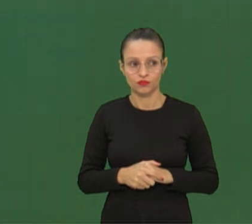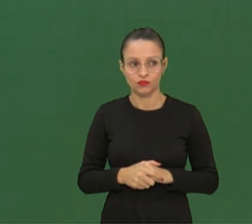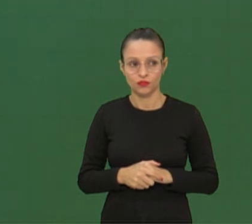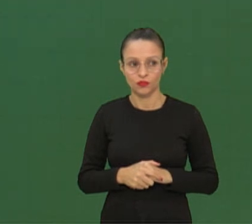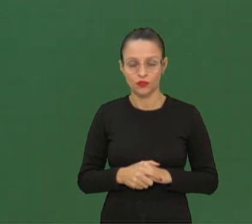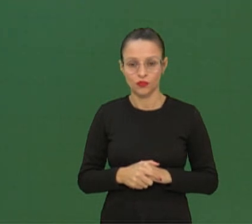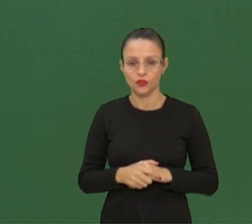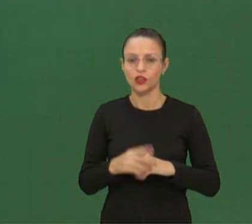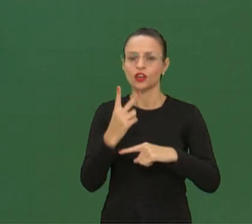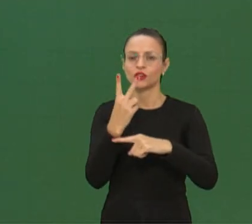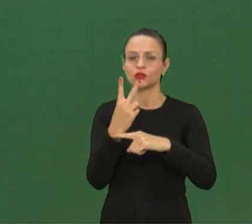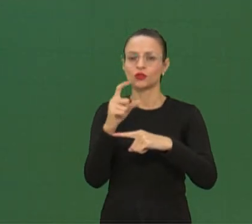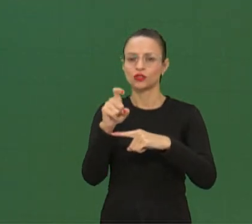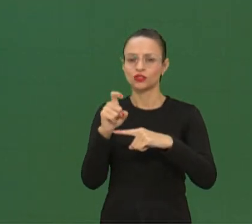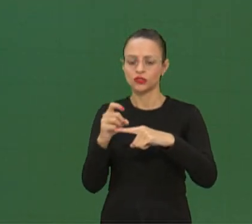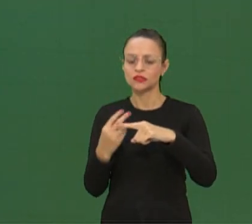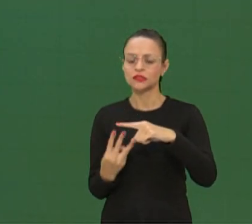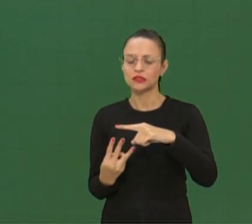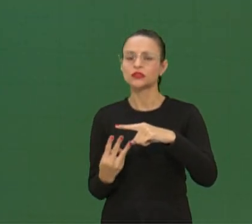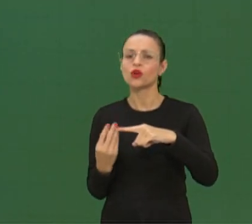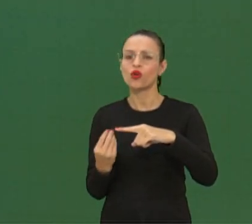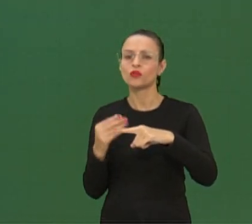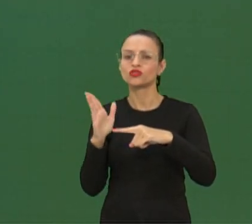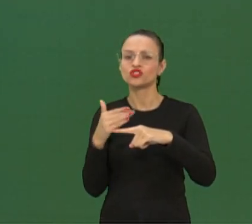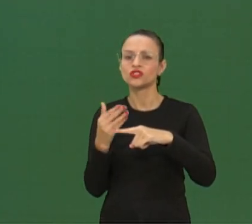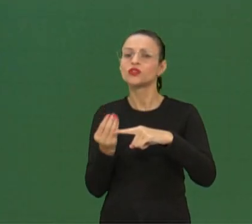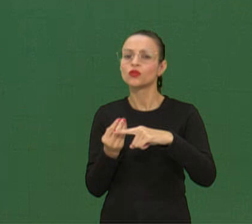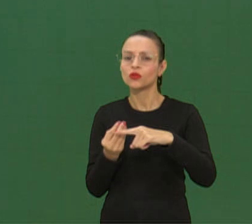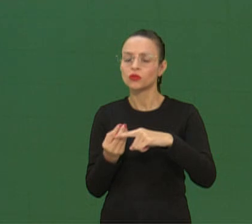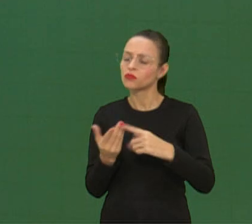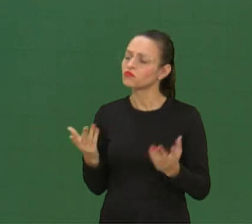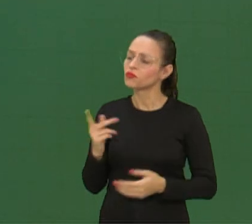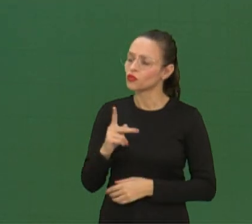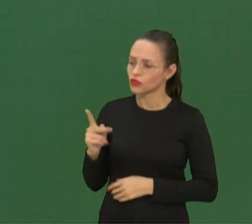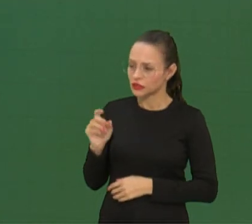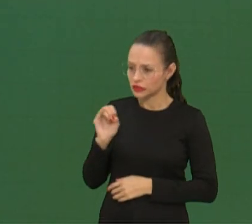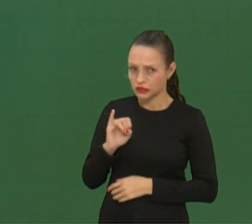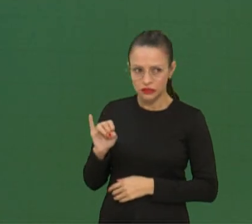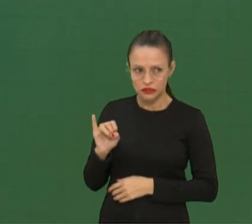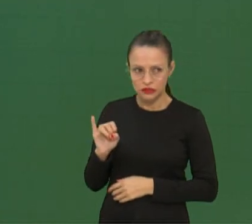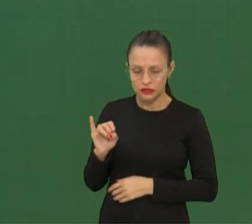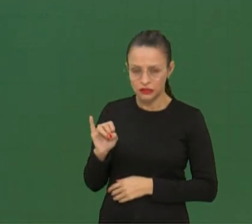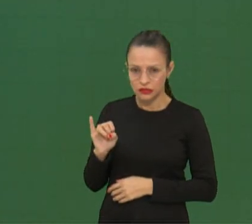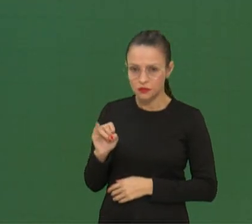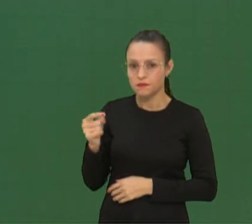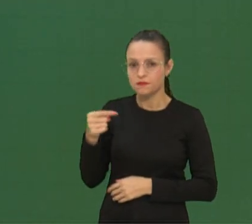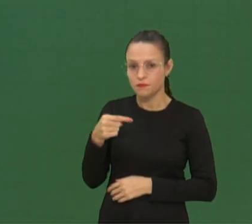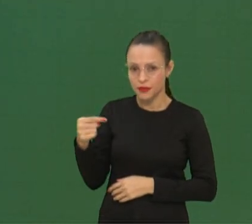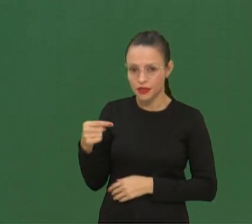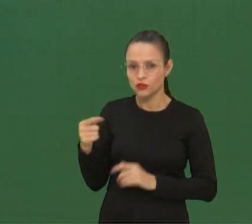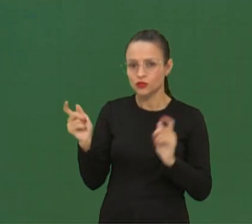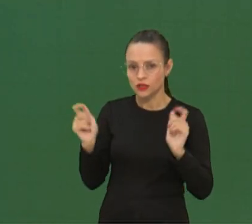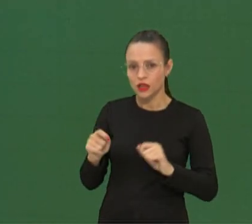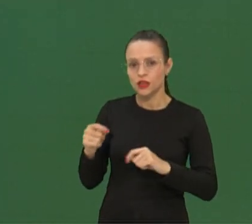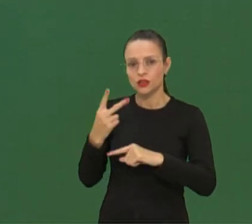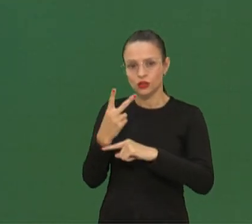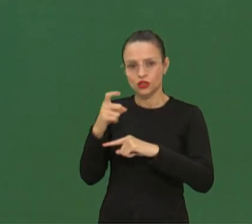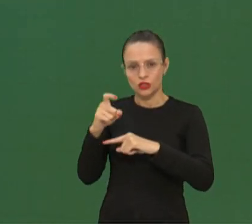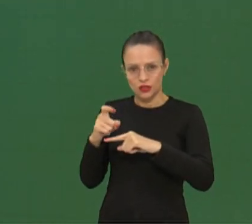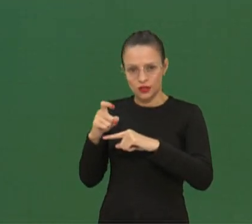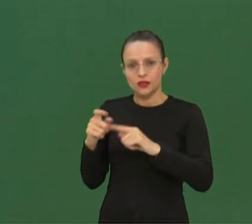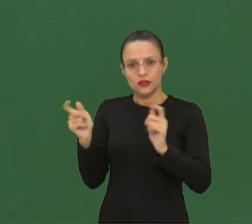2x sobre 3, como é que eu tiro ele dali? Ah, professor, se você fizesse esse aqui menos ele mesmo, o 2x sobre 3 saía